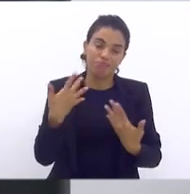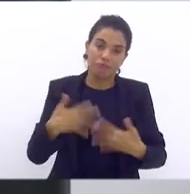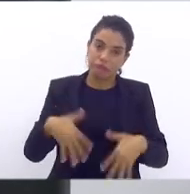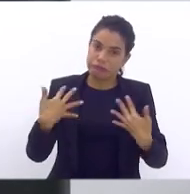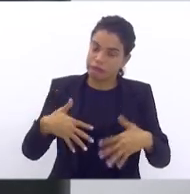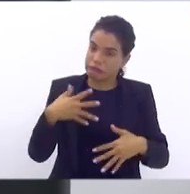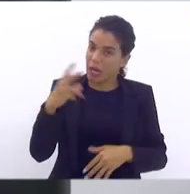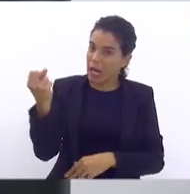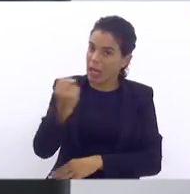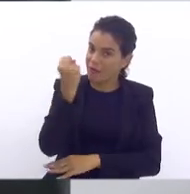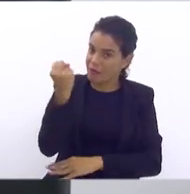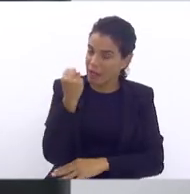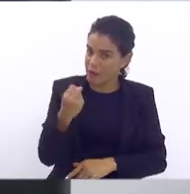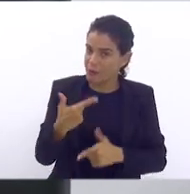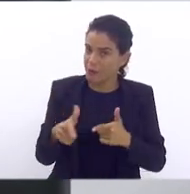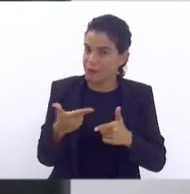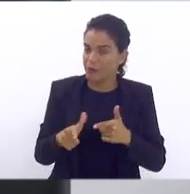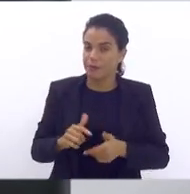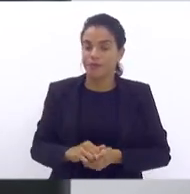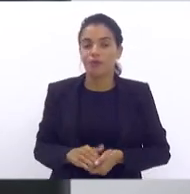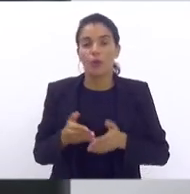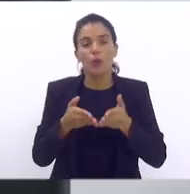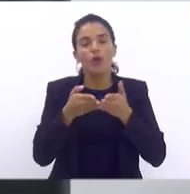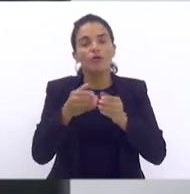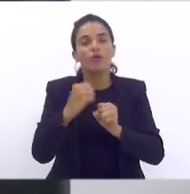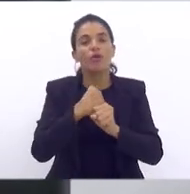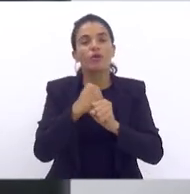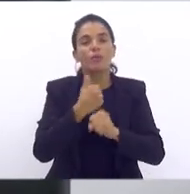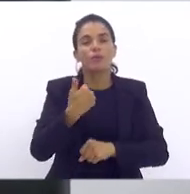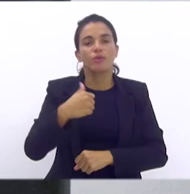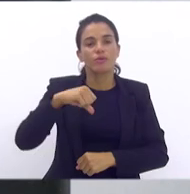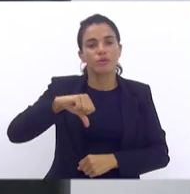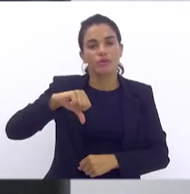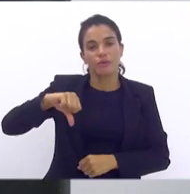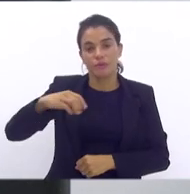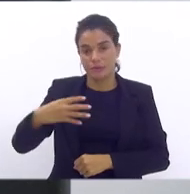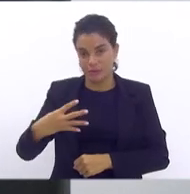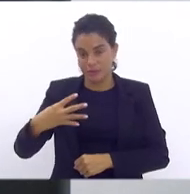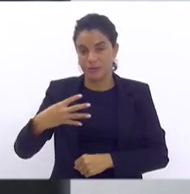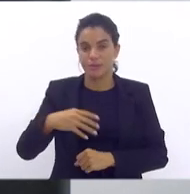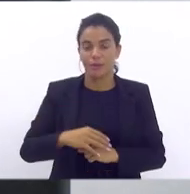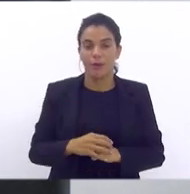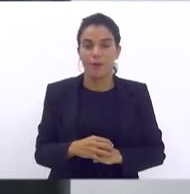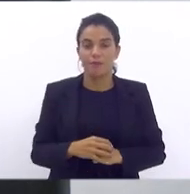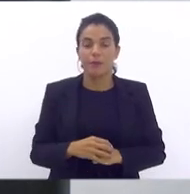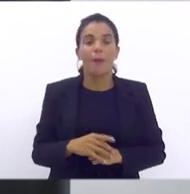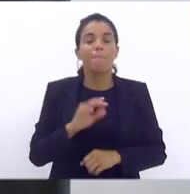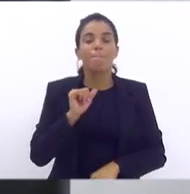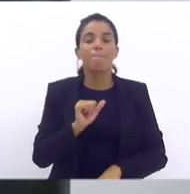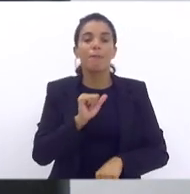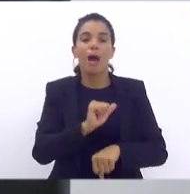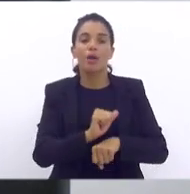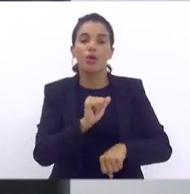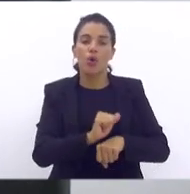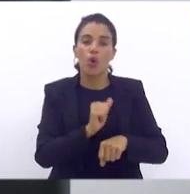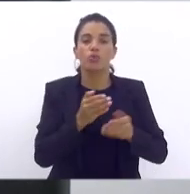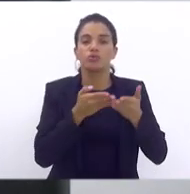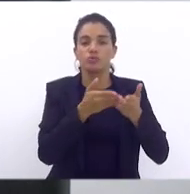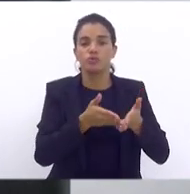de volume desse problema. O navio foi construído em 1994. Não opera desde o início de